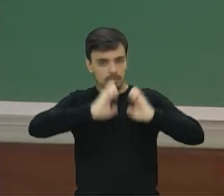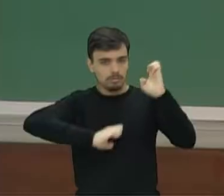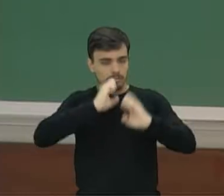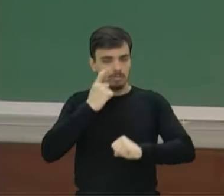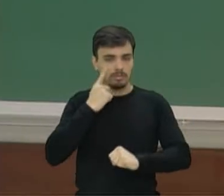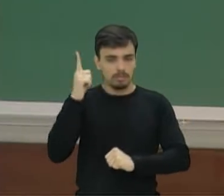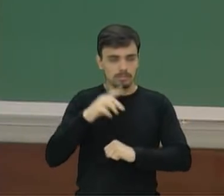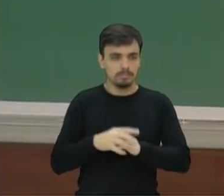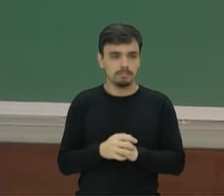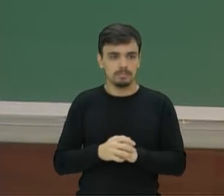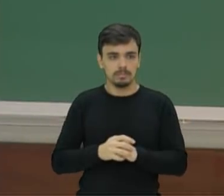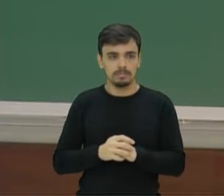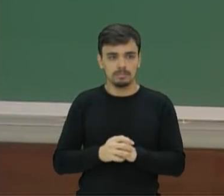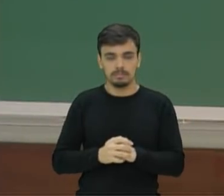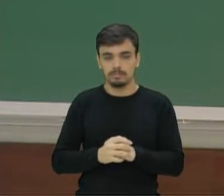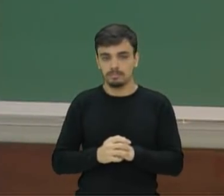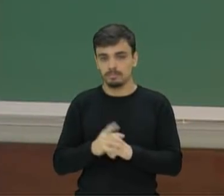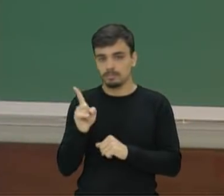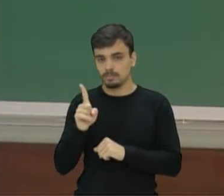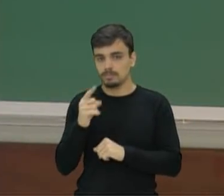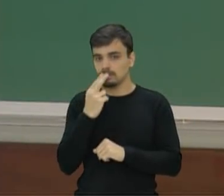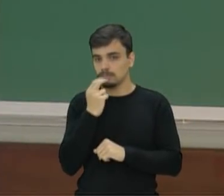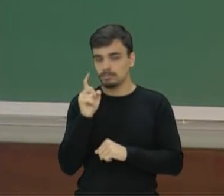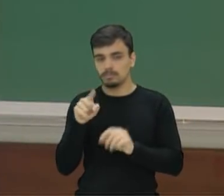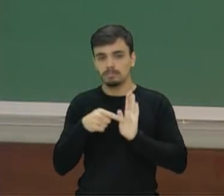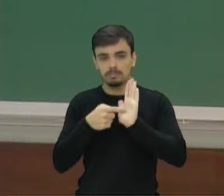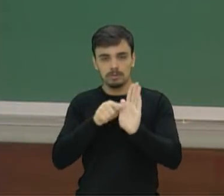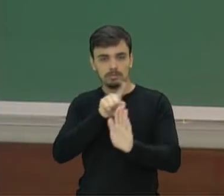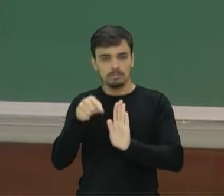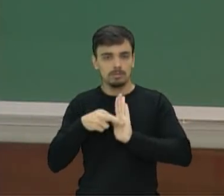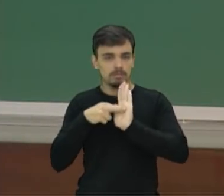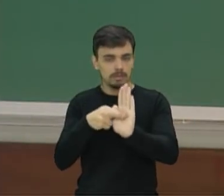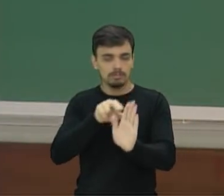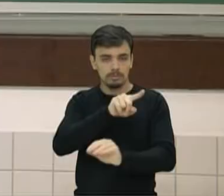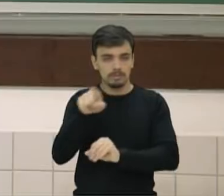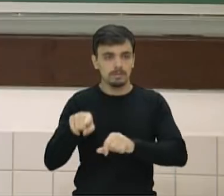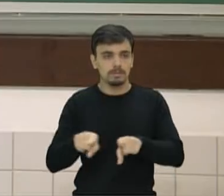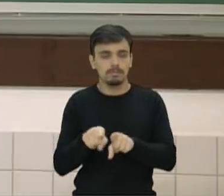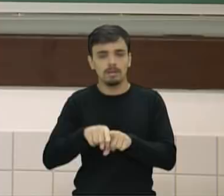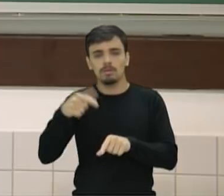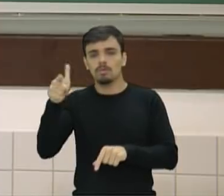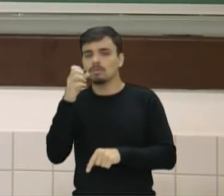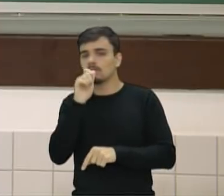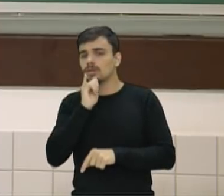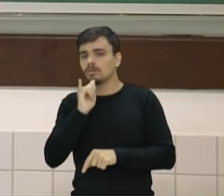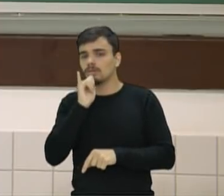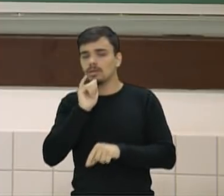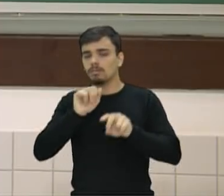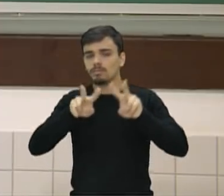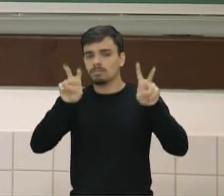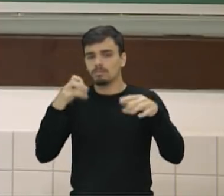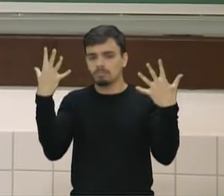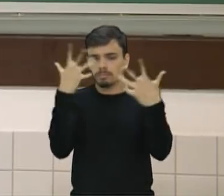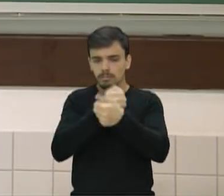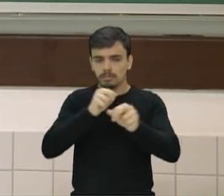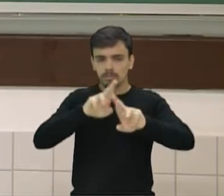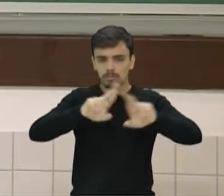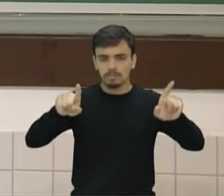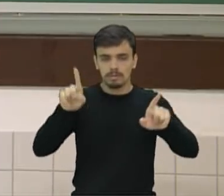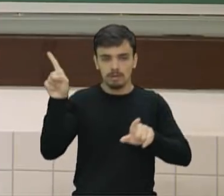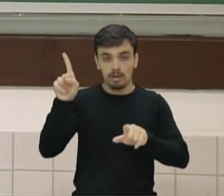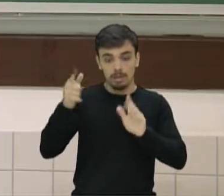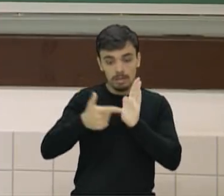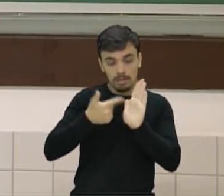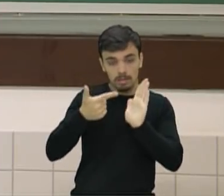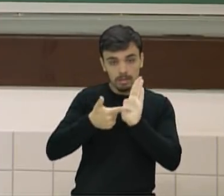interessante é esse do Chaplin, já deixo como uma referência. Um exemplo maravilhoso sobre as diferentes profissões está nesse